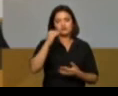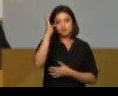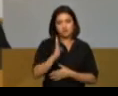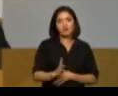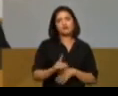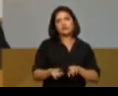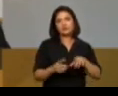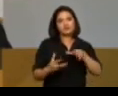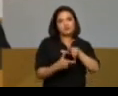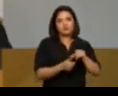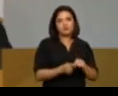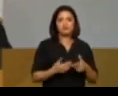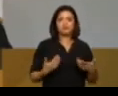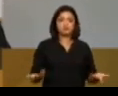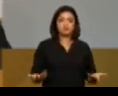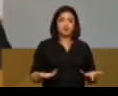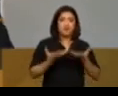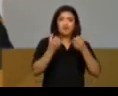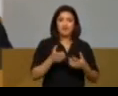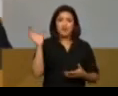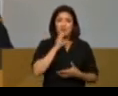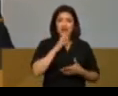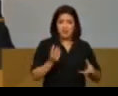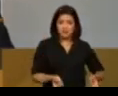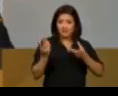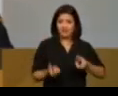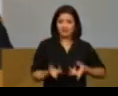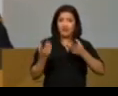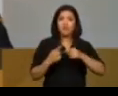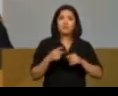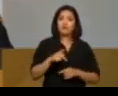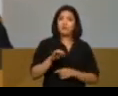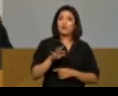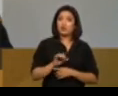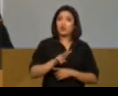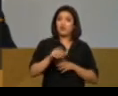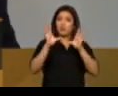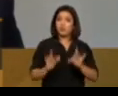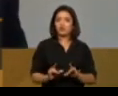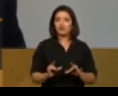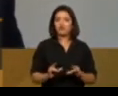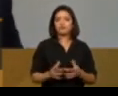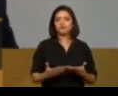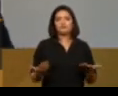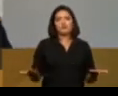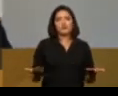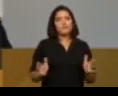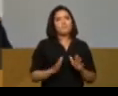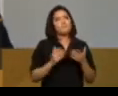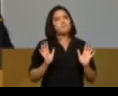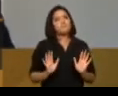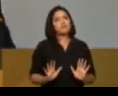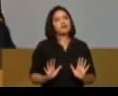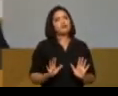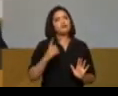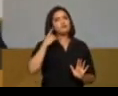Brasil, como do mundo. Então vamos nos desfazer rapidamente, porque a indústria do petróleo vai se acabar. Mas o advogado da Petrobras